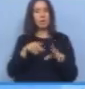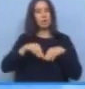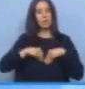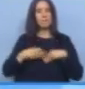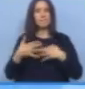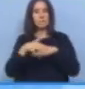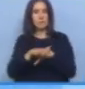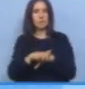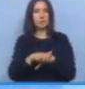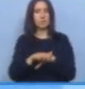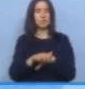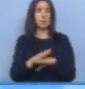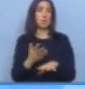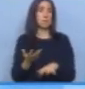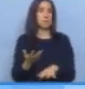de integrar